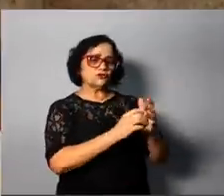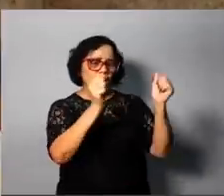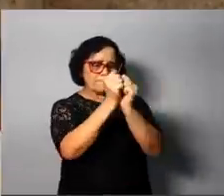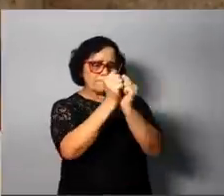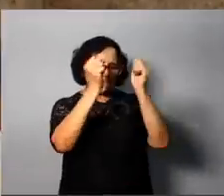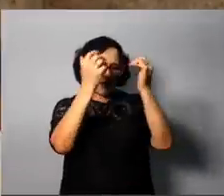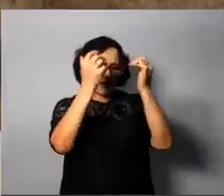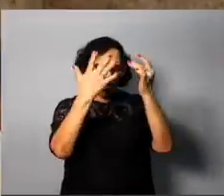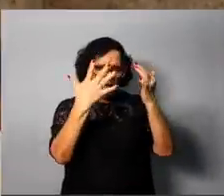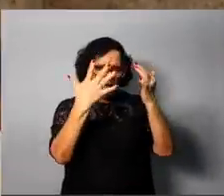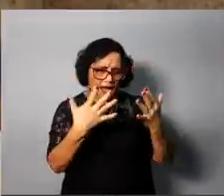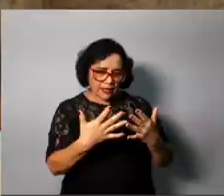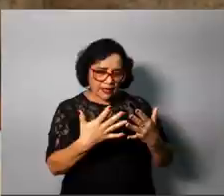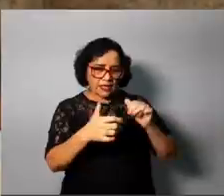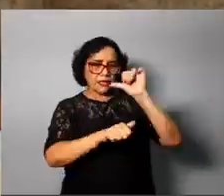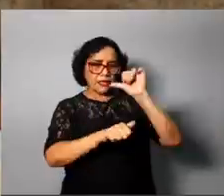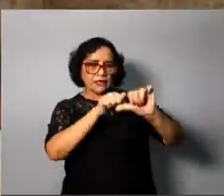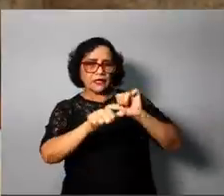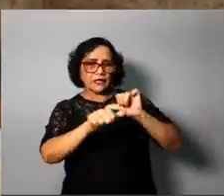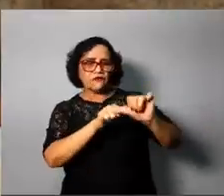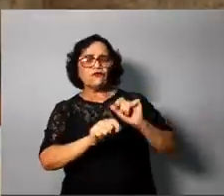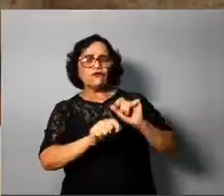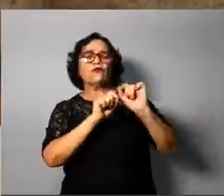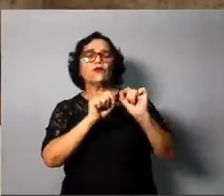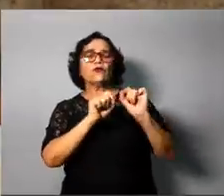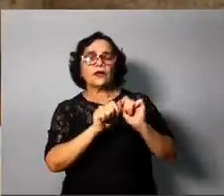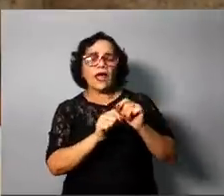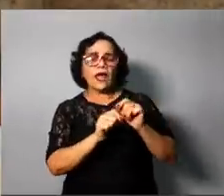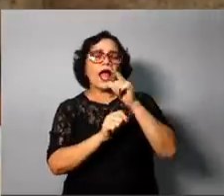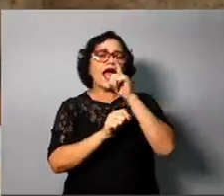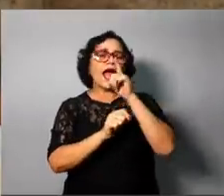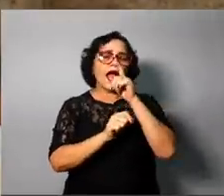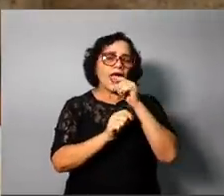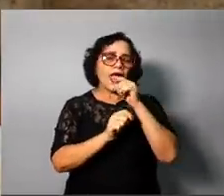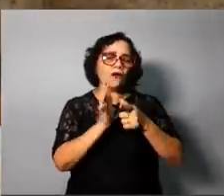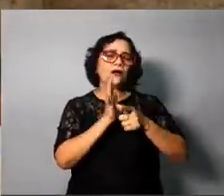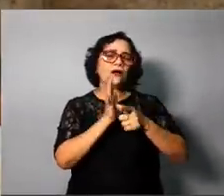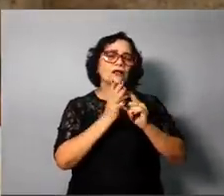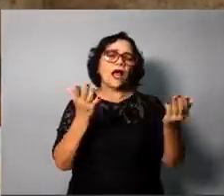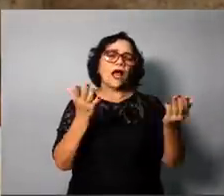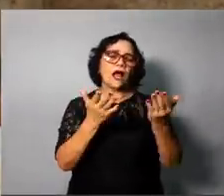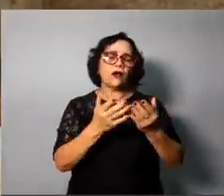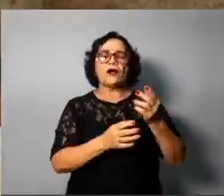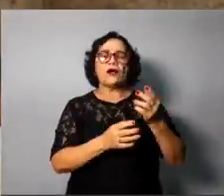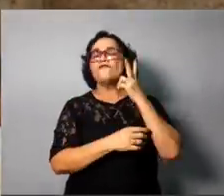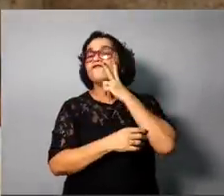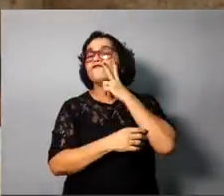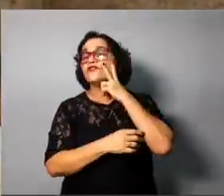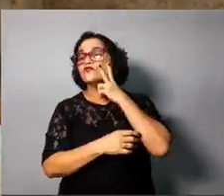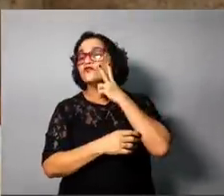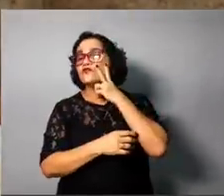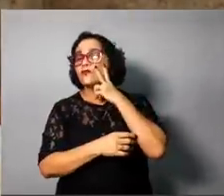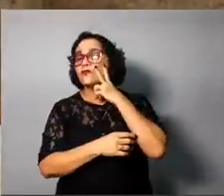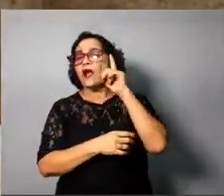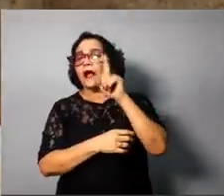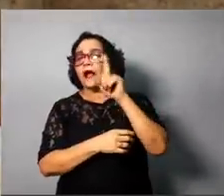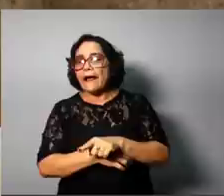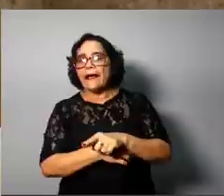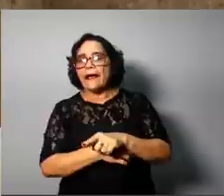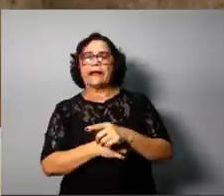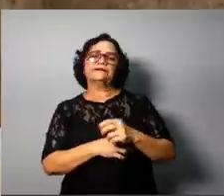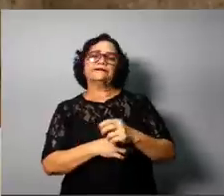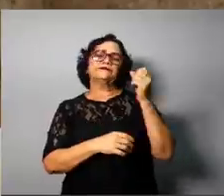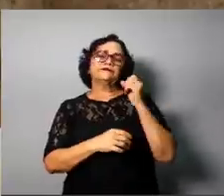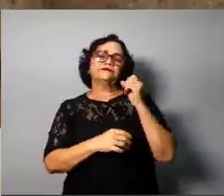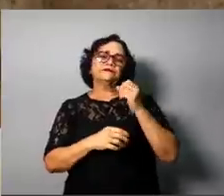antecipando as bodas na cruz, a novidade da relação entre Deus e o